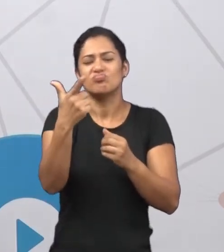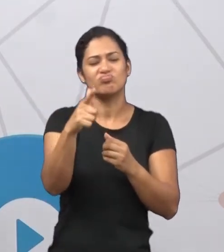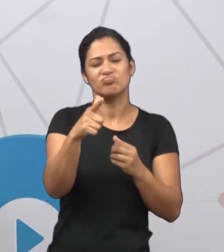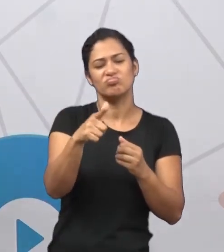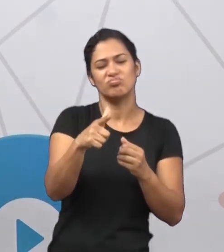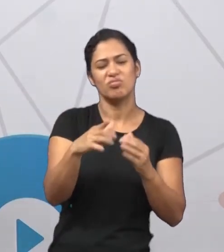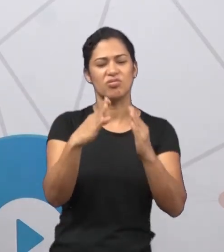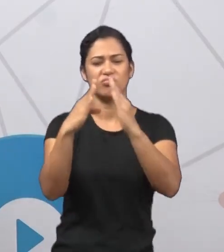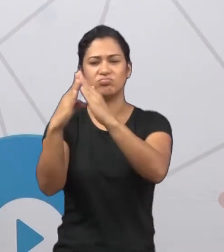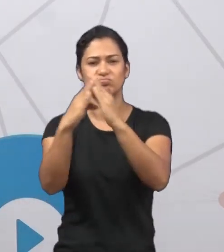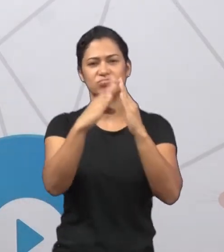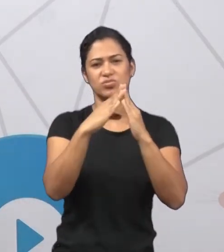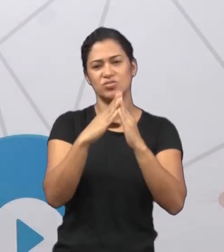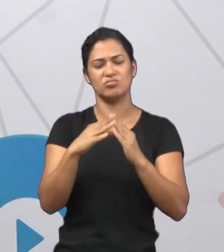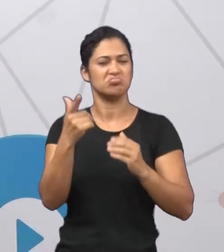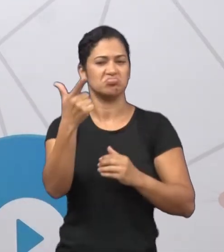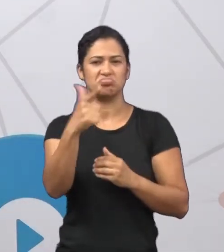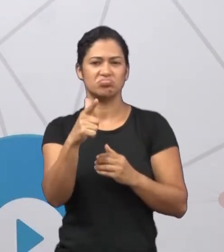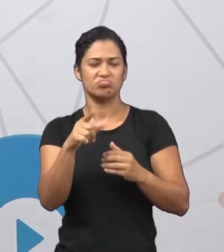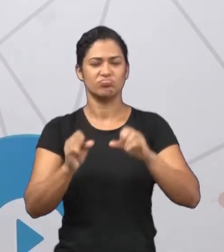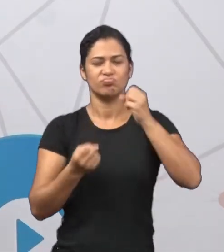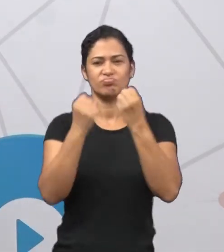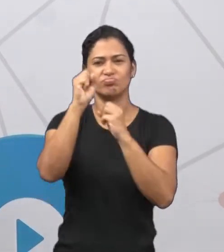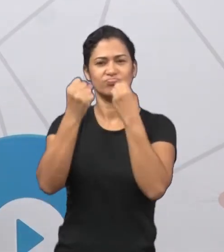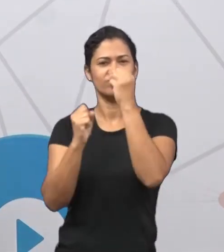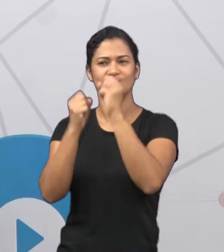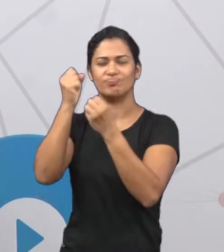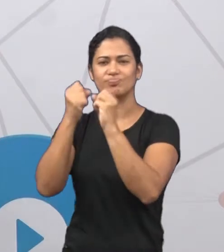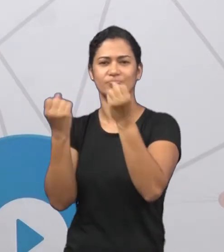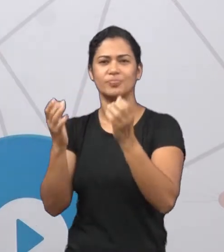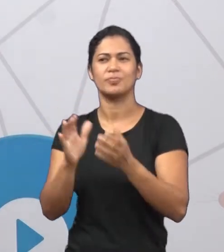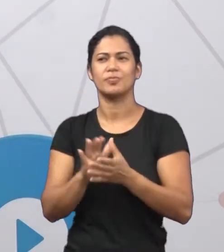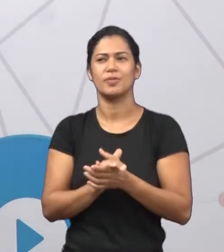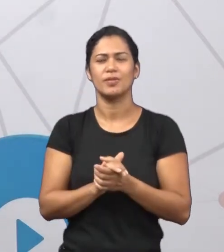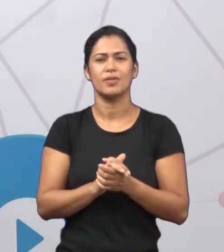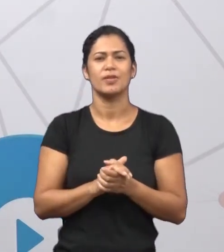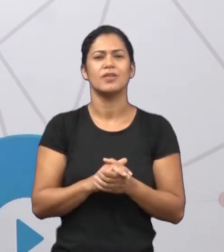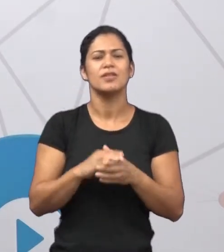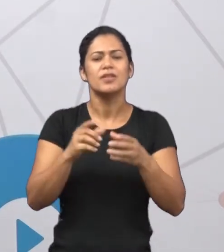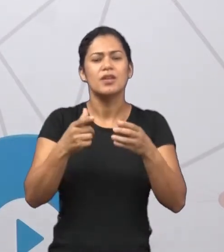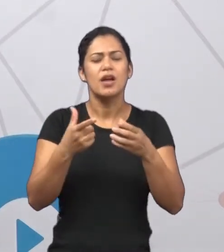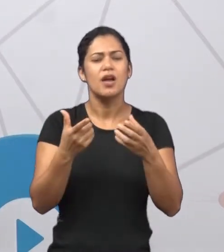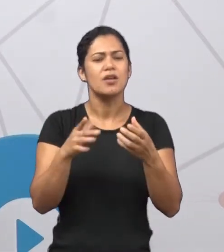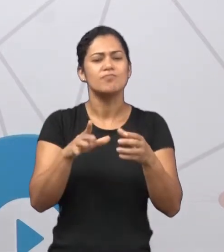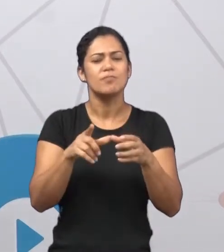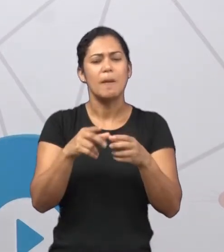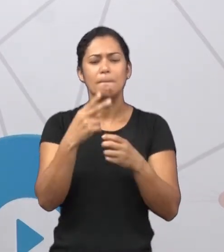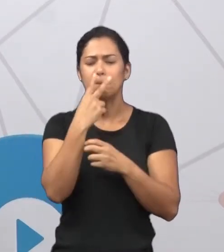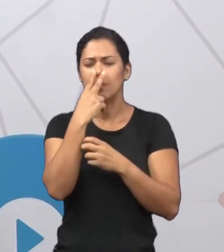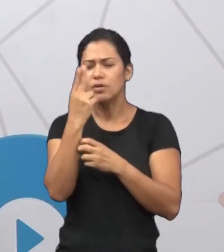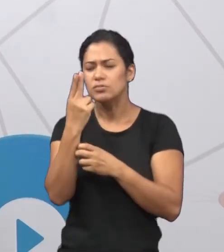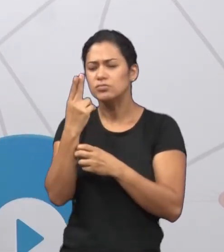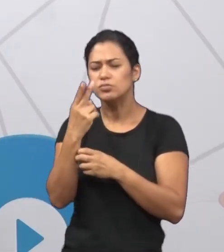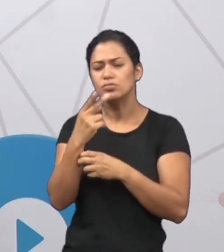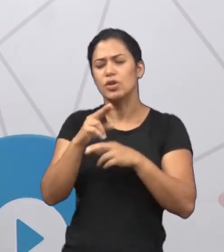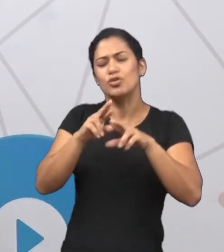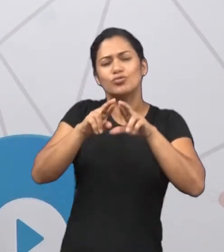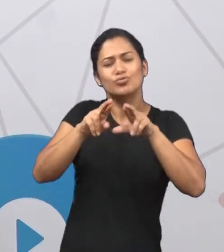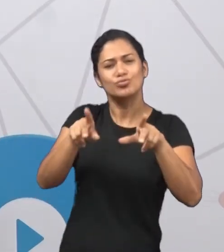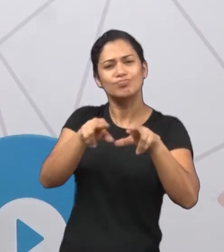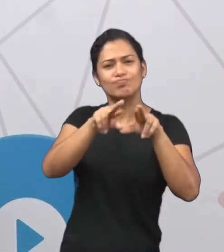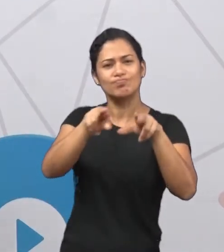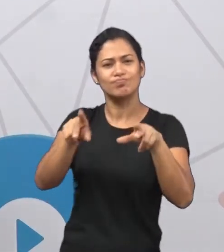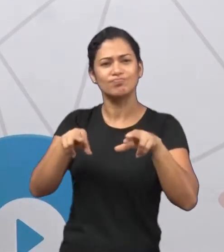casas, ou de indústrias, ou até mesmo de comércio. Que a quantidade é bem parecida e não dá para definir um